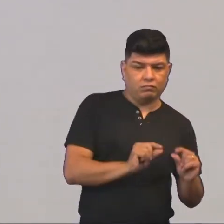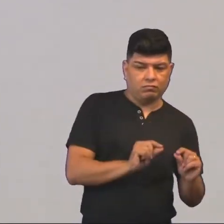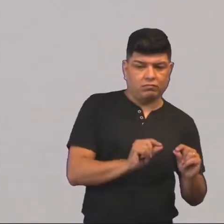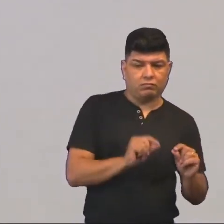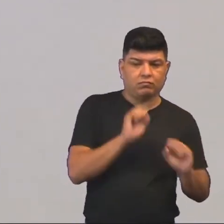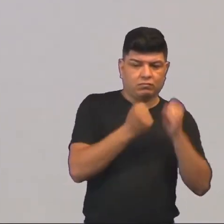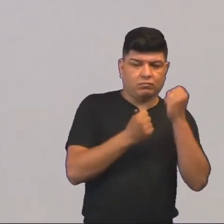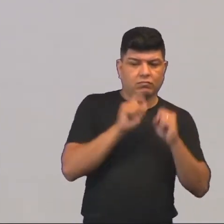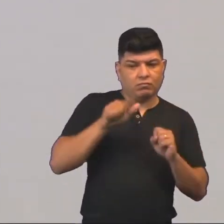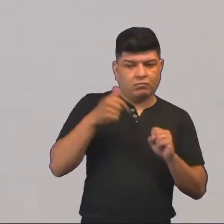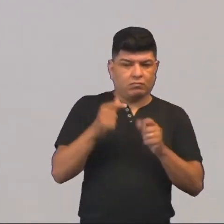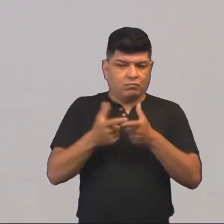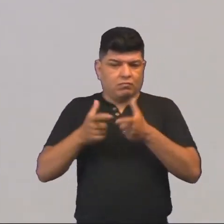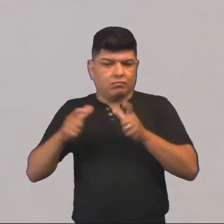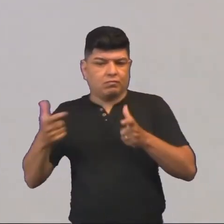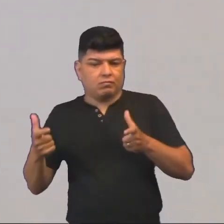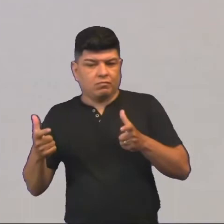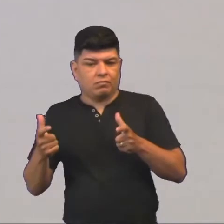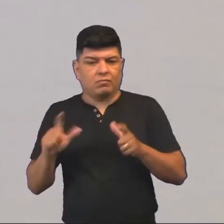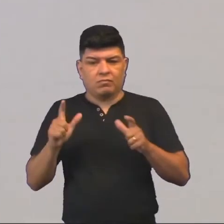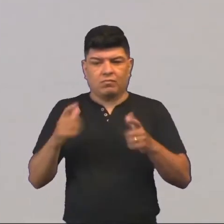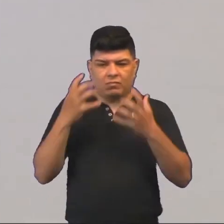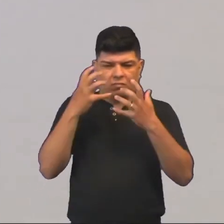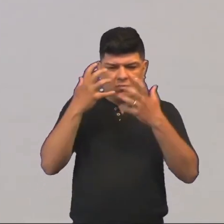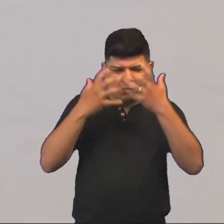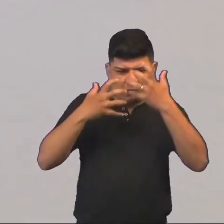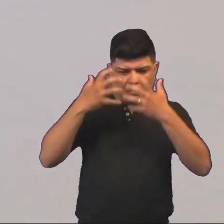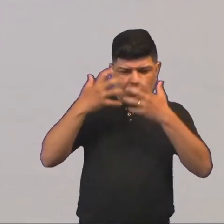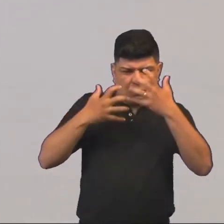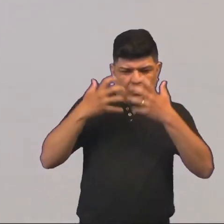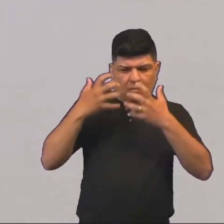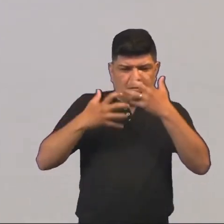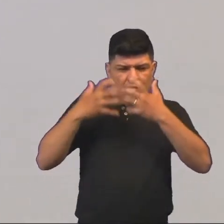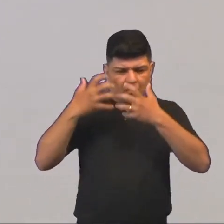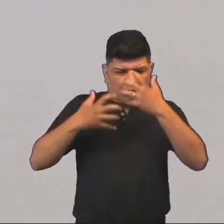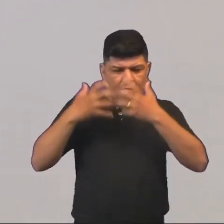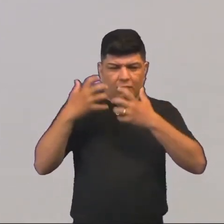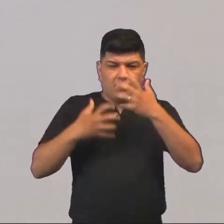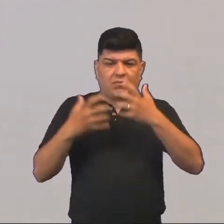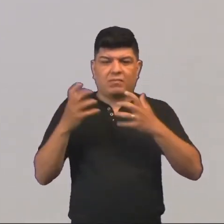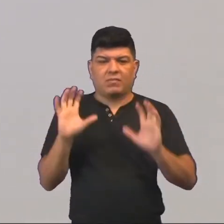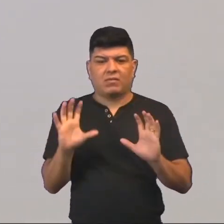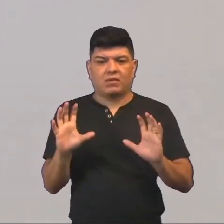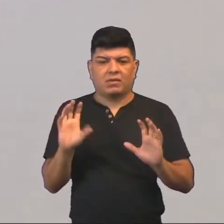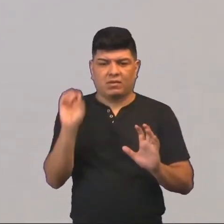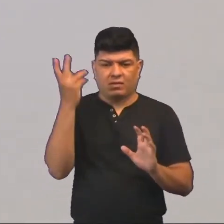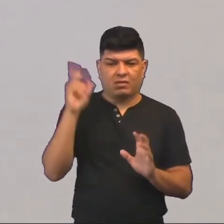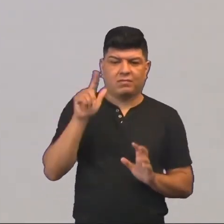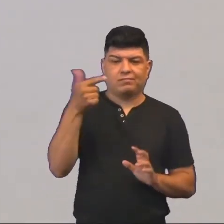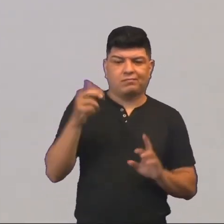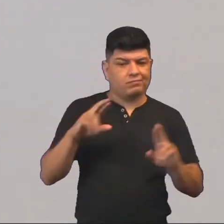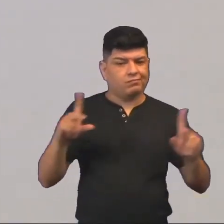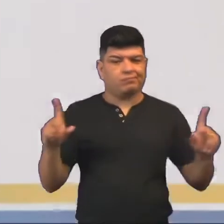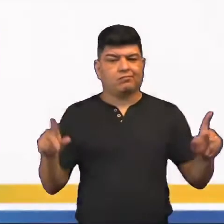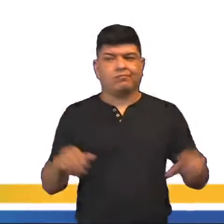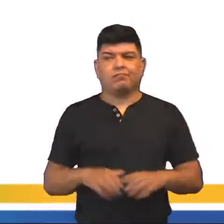atividade, a outra aumenta. Essa daqui vai deturbar a realidade, a pessoa vai ter a impressão que está acontecendo outra